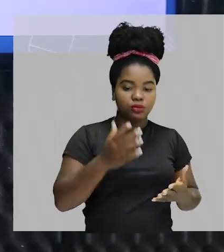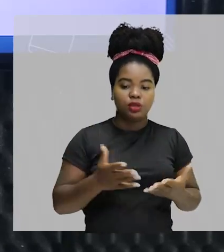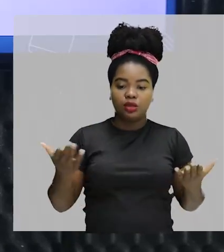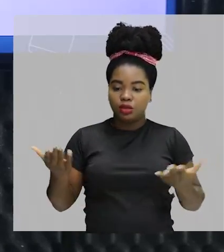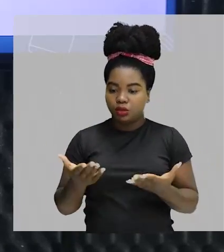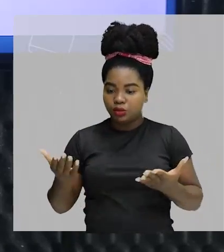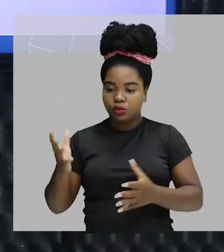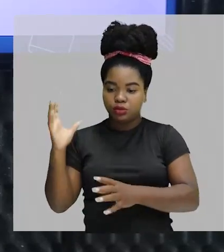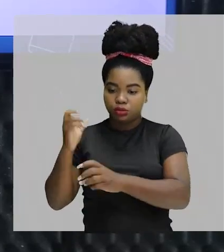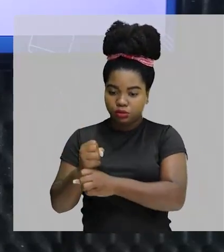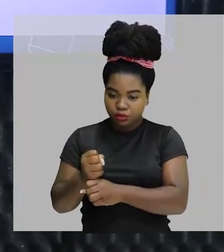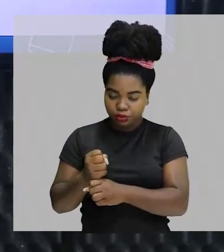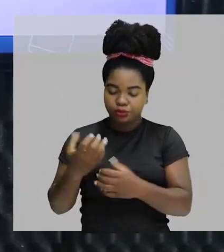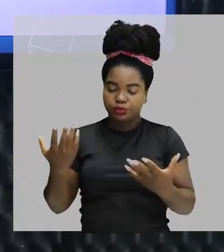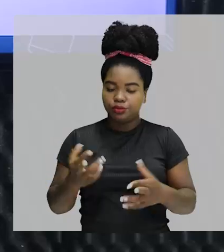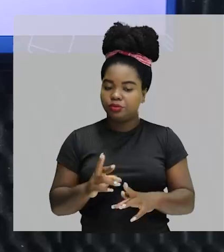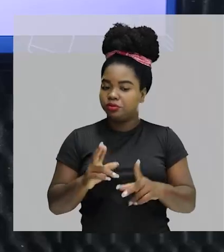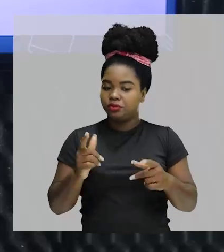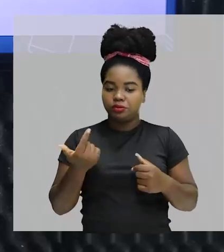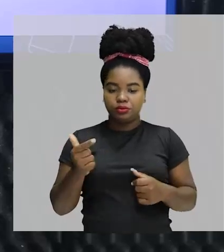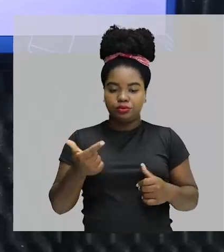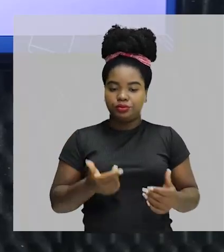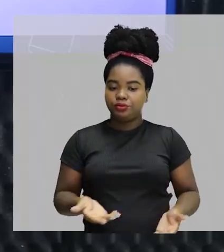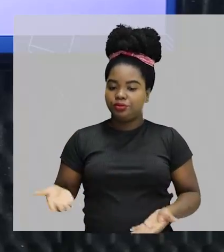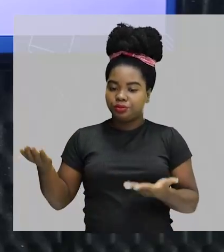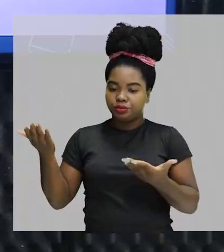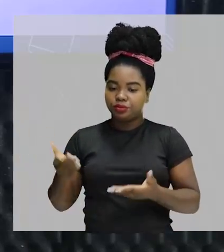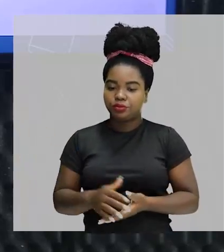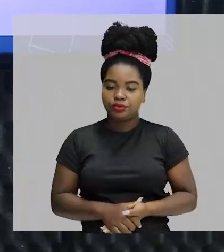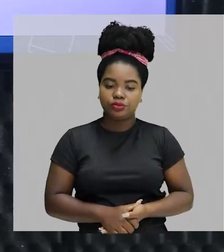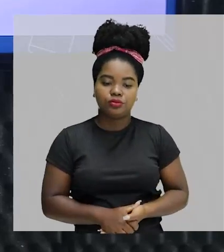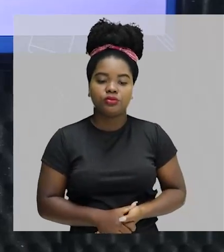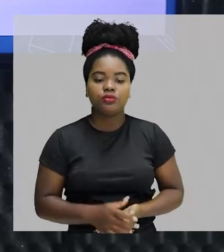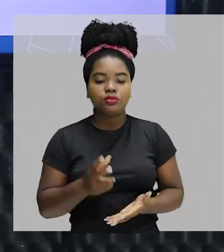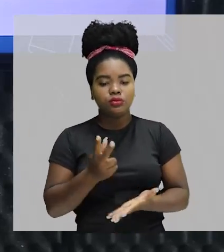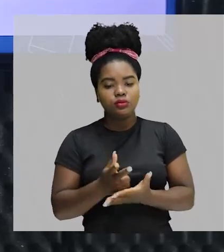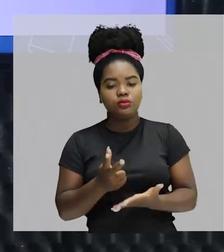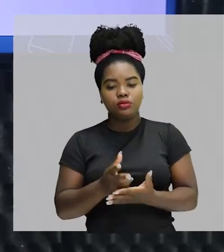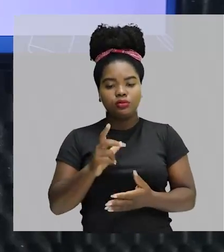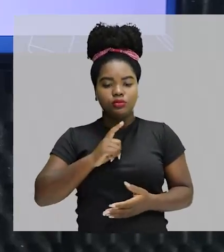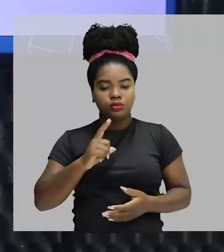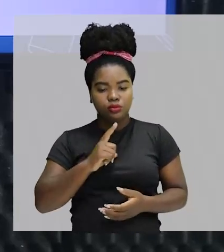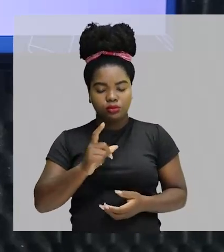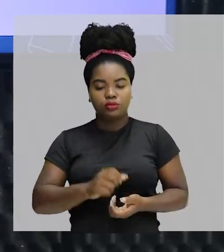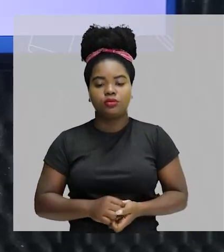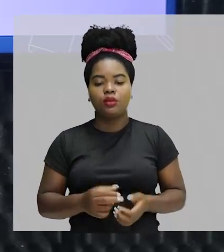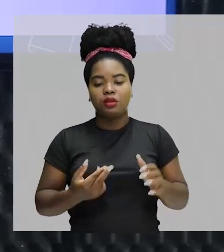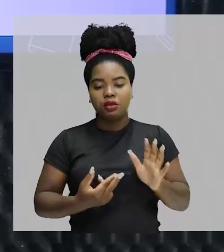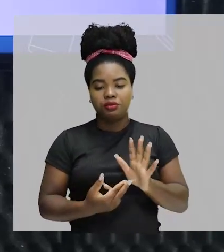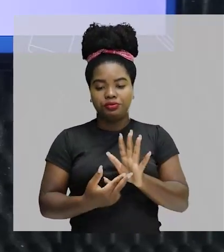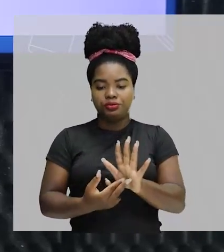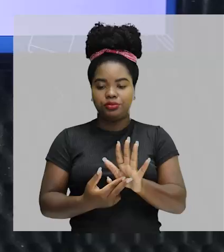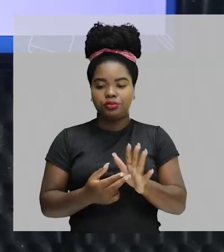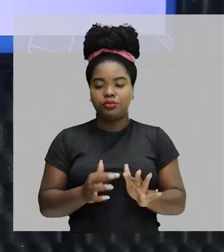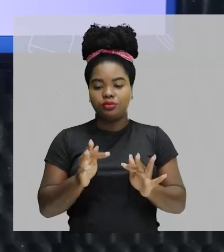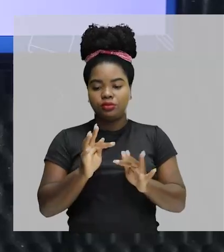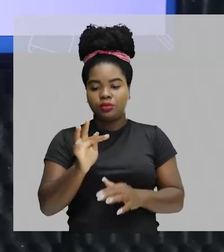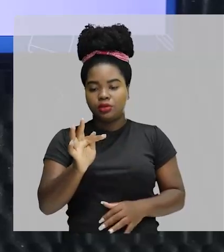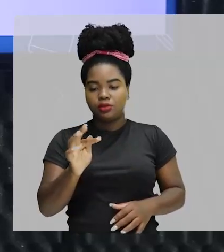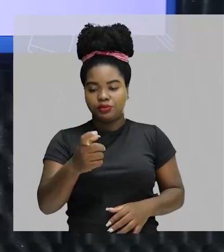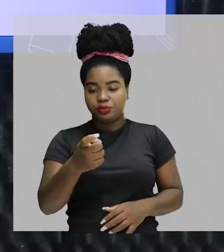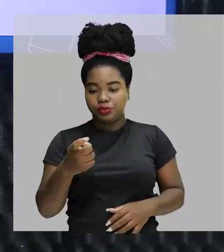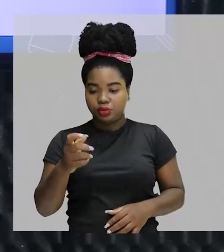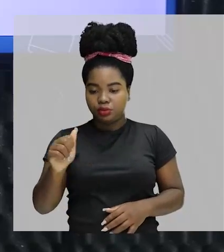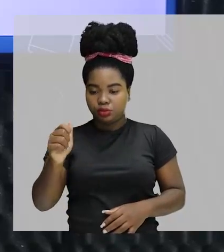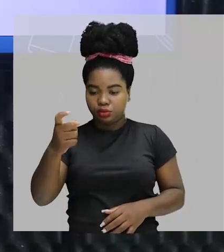aqui. Nenhuma diferença, tá bom? Todas as vezes, tá, que você tiver essa representação, f de x igual